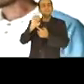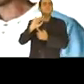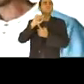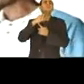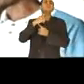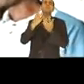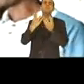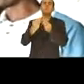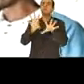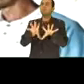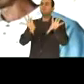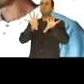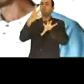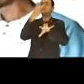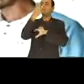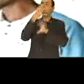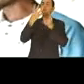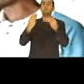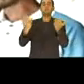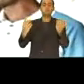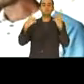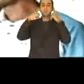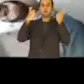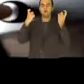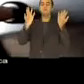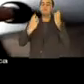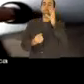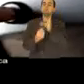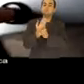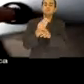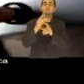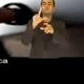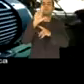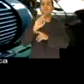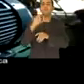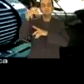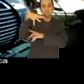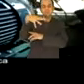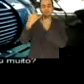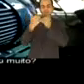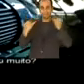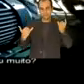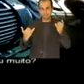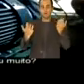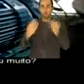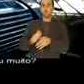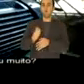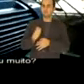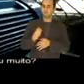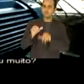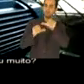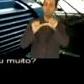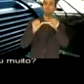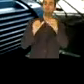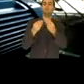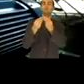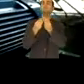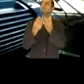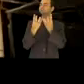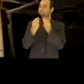só que era muito poluído, muita fumaça, muito barulho. Hoje eu produzo com a luz elétrica. O senhor acha que a sua vida melhorou